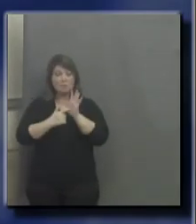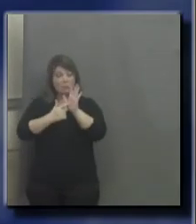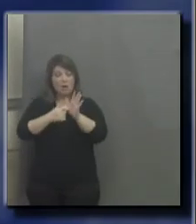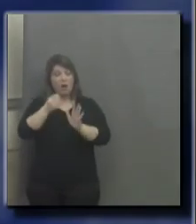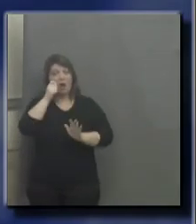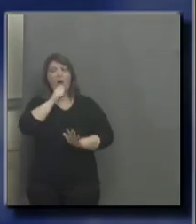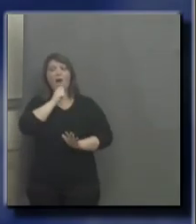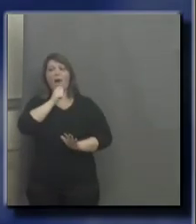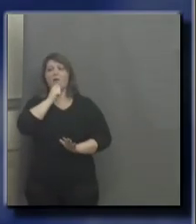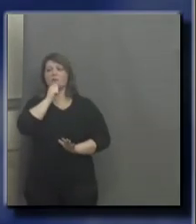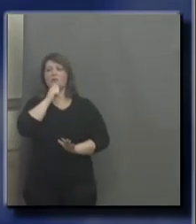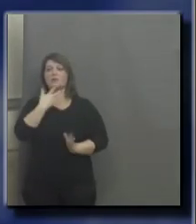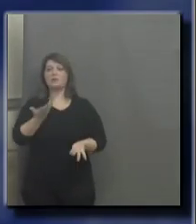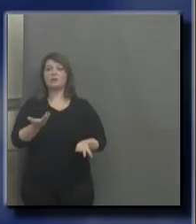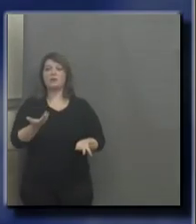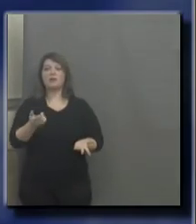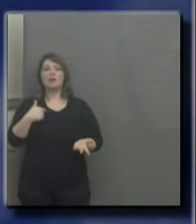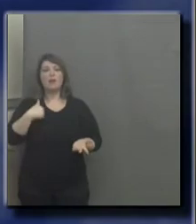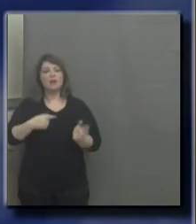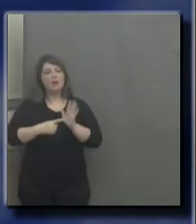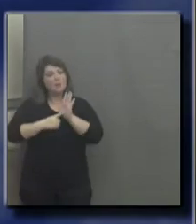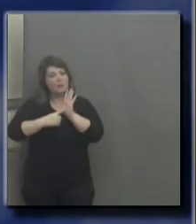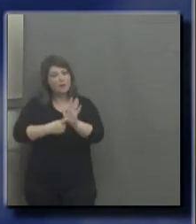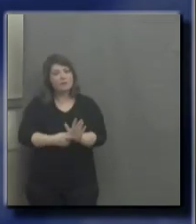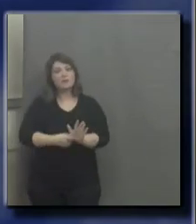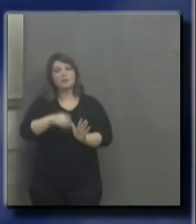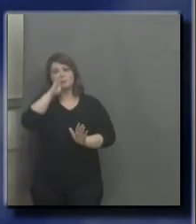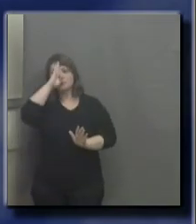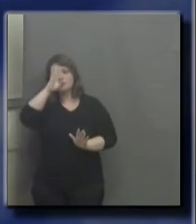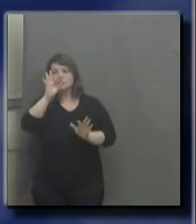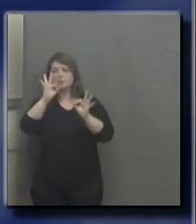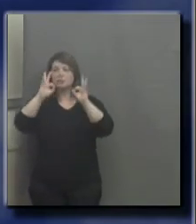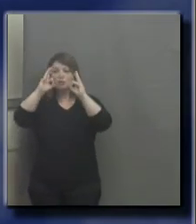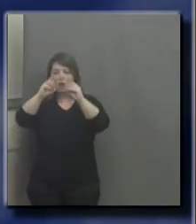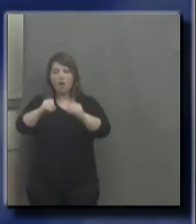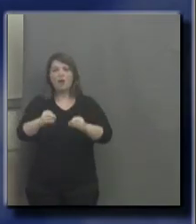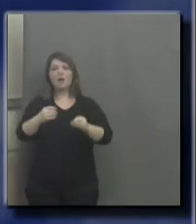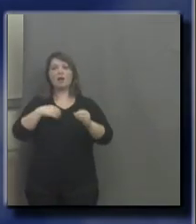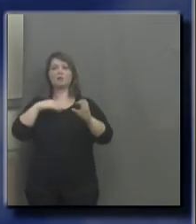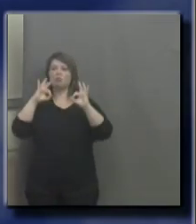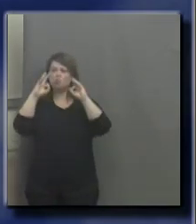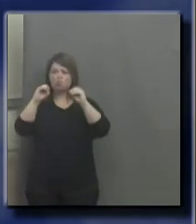publicada, ele apresenta os princípios gerais para todos